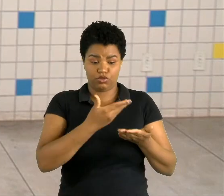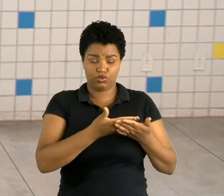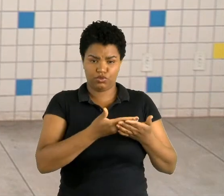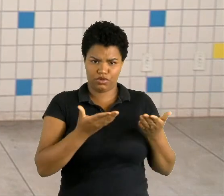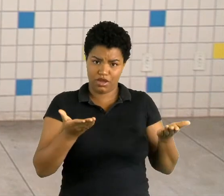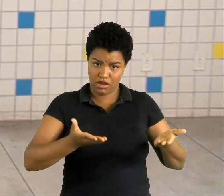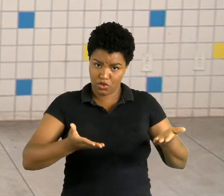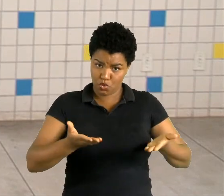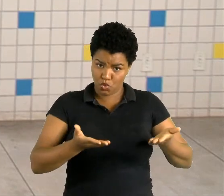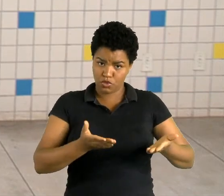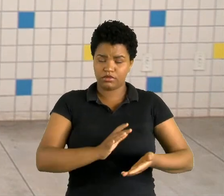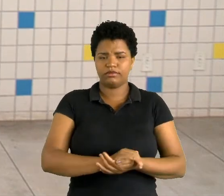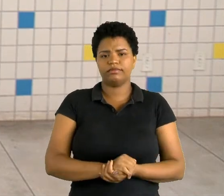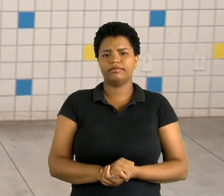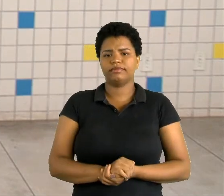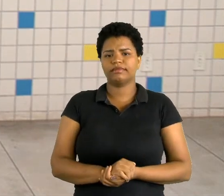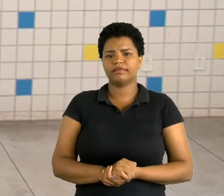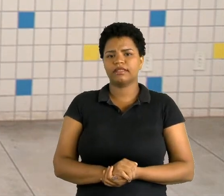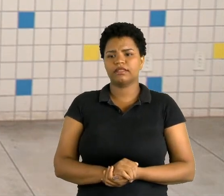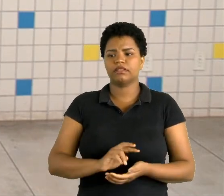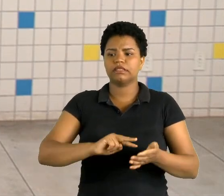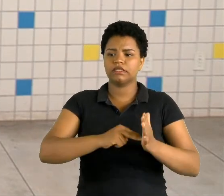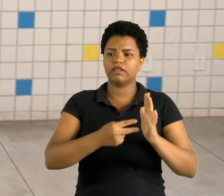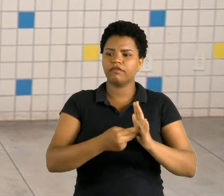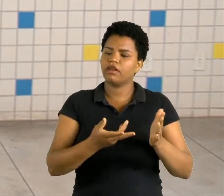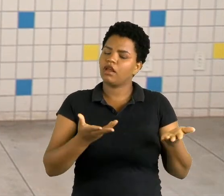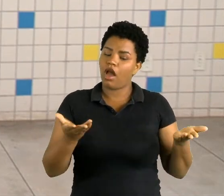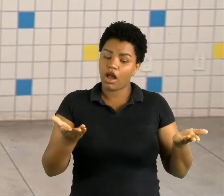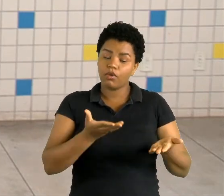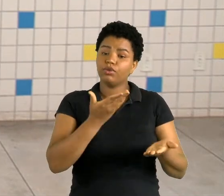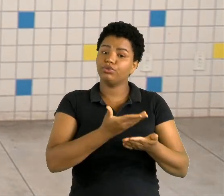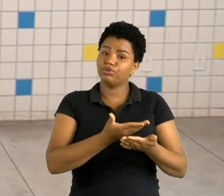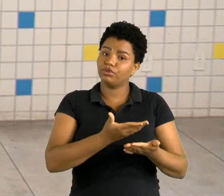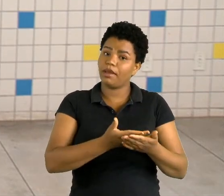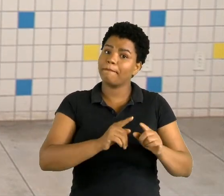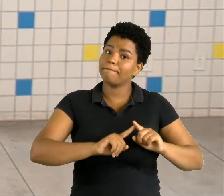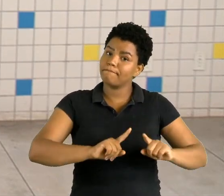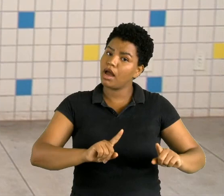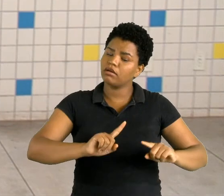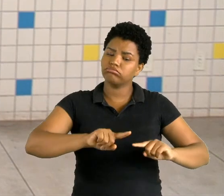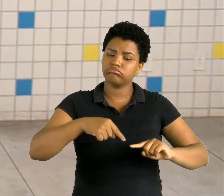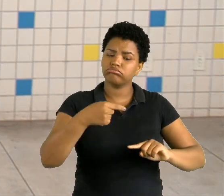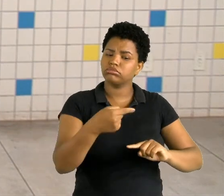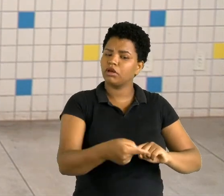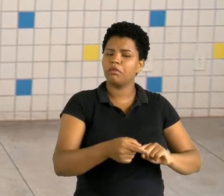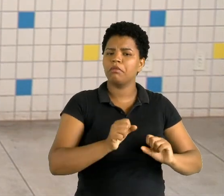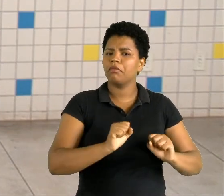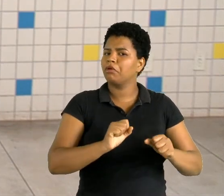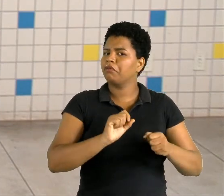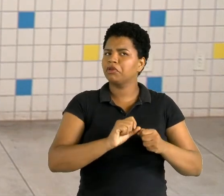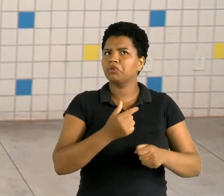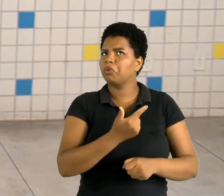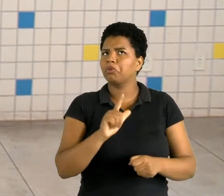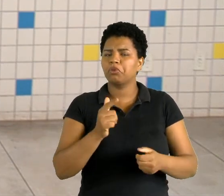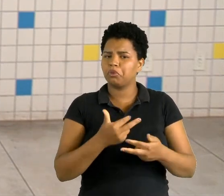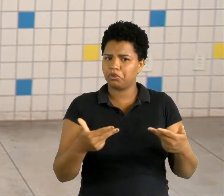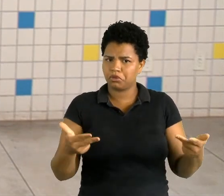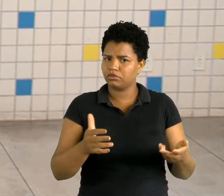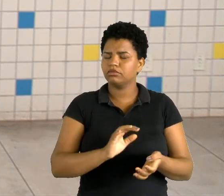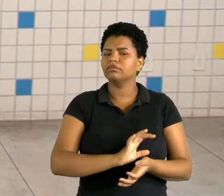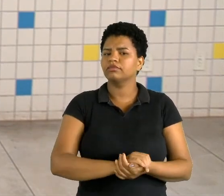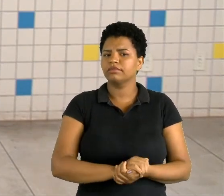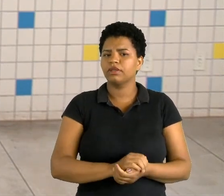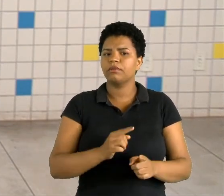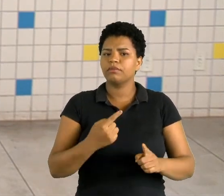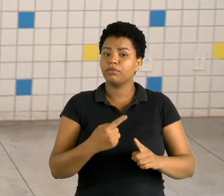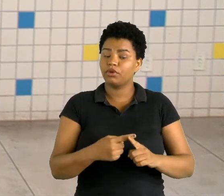estudando agora, quer dizer que neste momento eu estou estudando, mas que mais tarde eu posso estar fazendo outra coisa, porque eu delimitei um